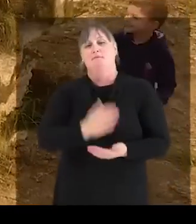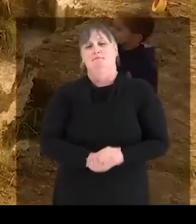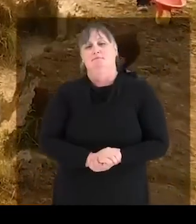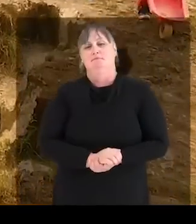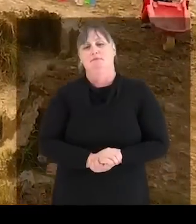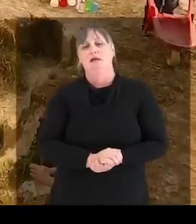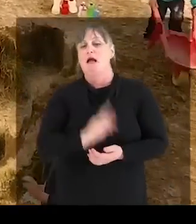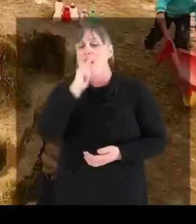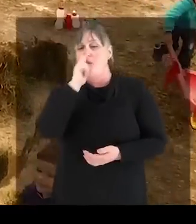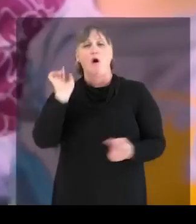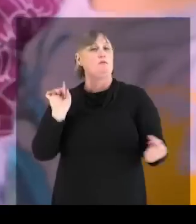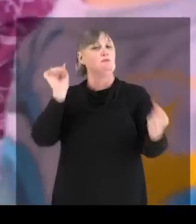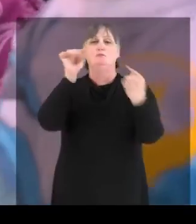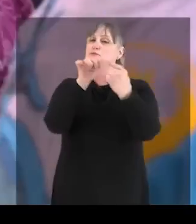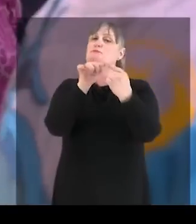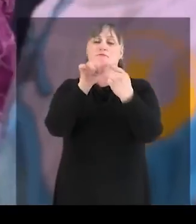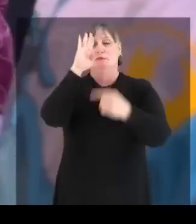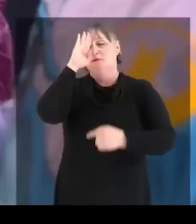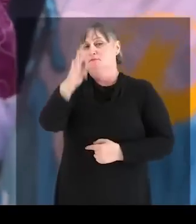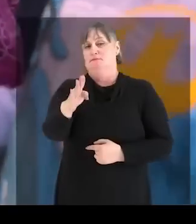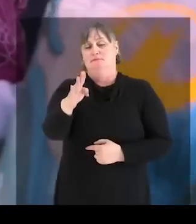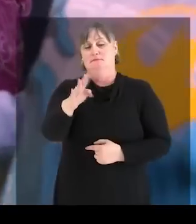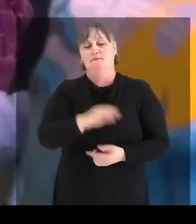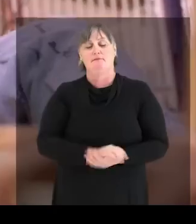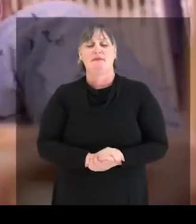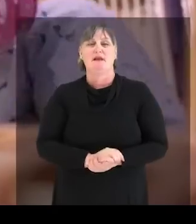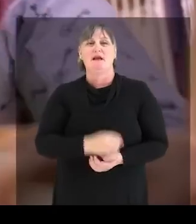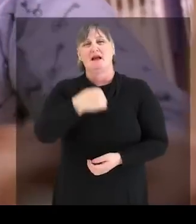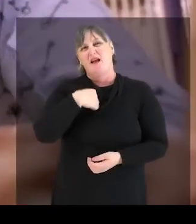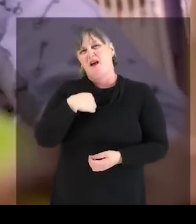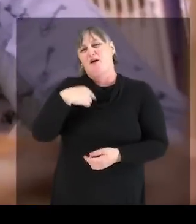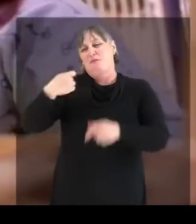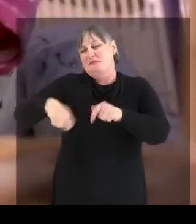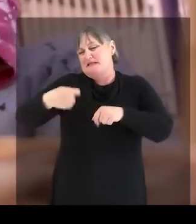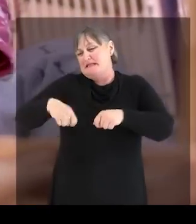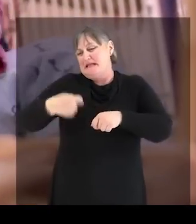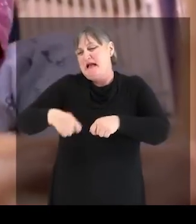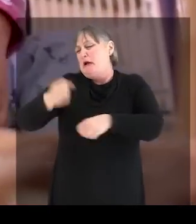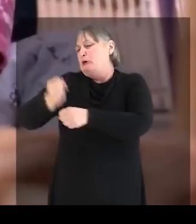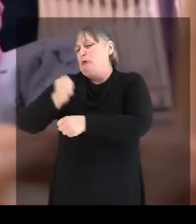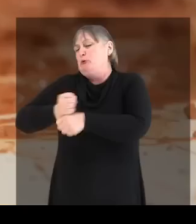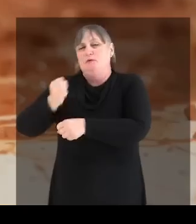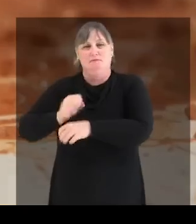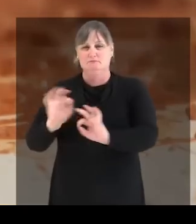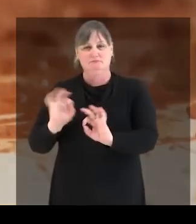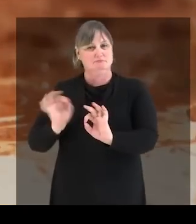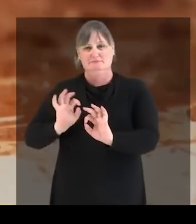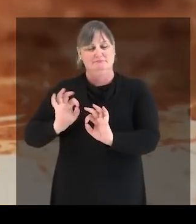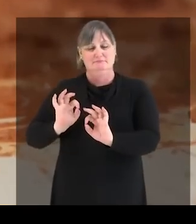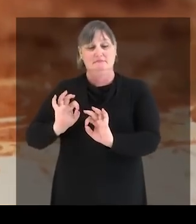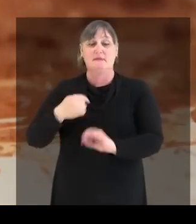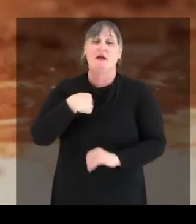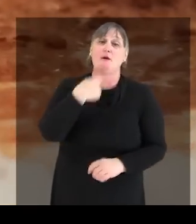né? Então, esse foi o ponto principal, porque eu não precisava ter espaços construídos, mas